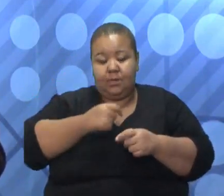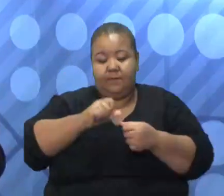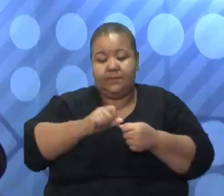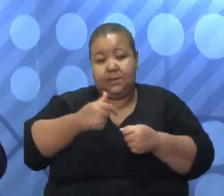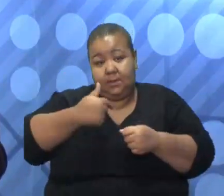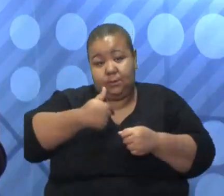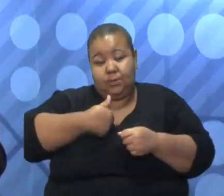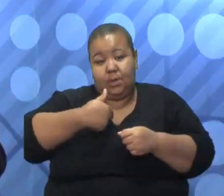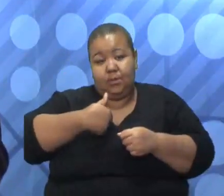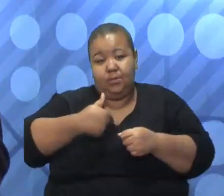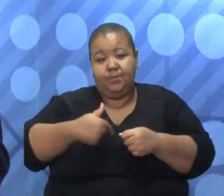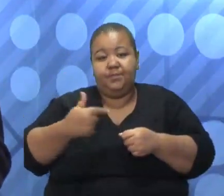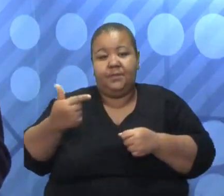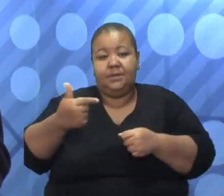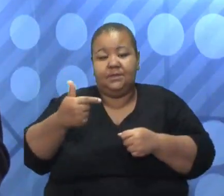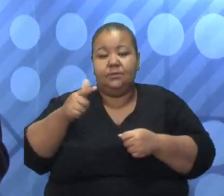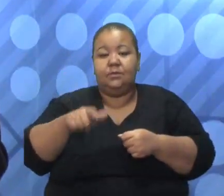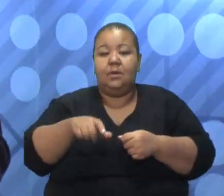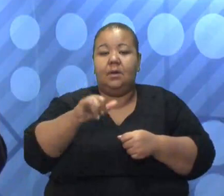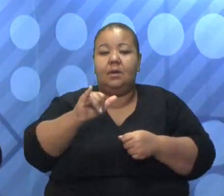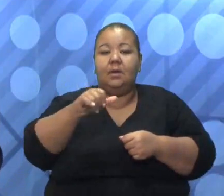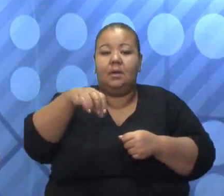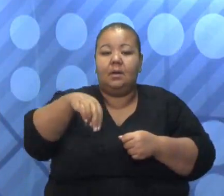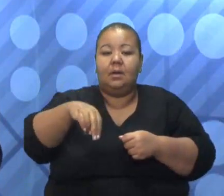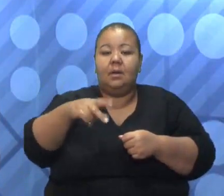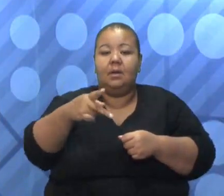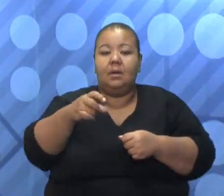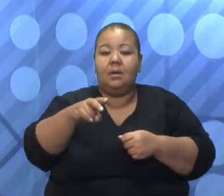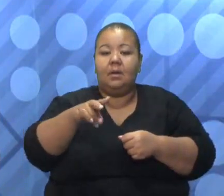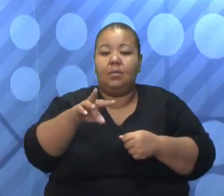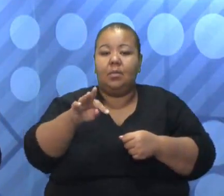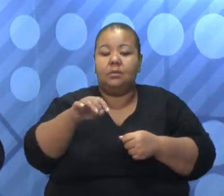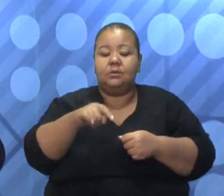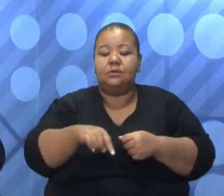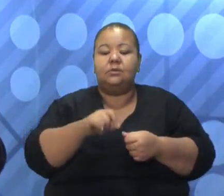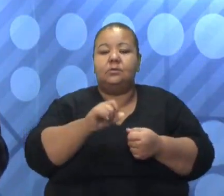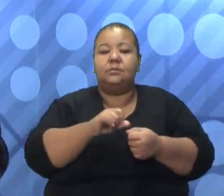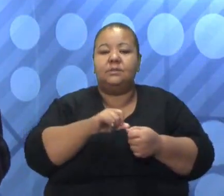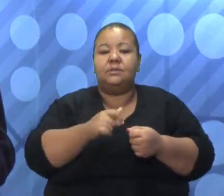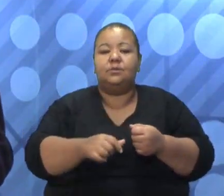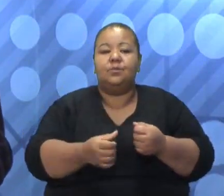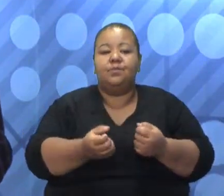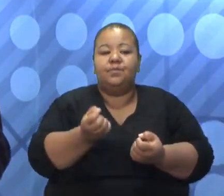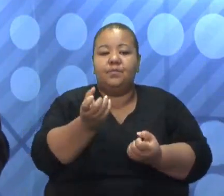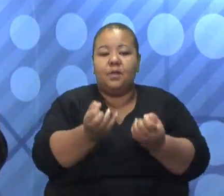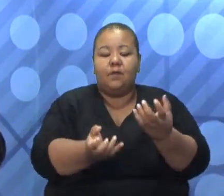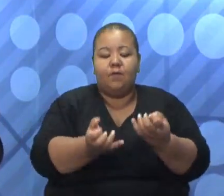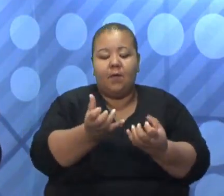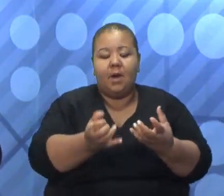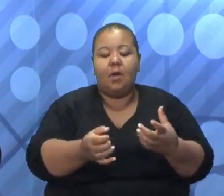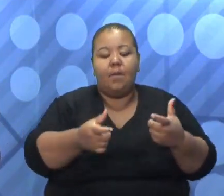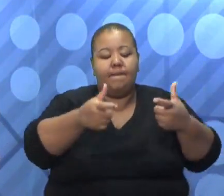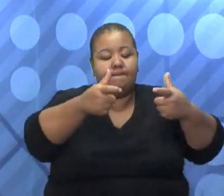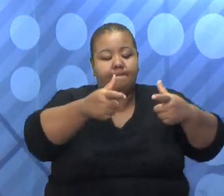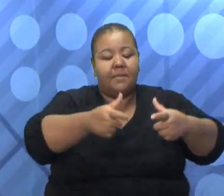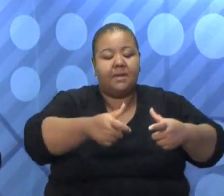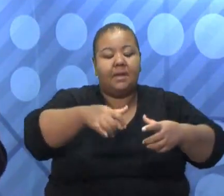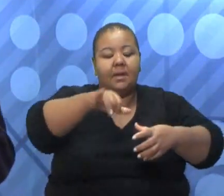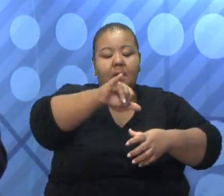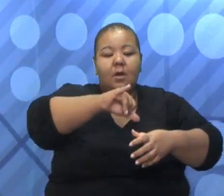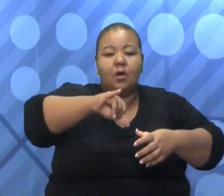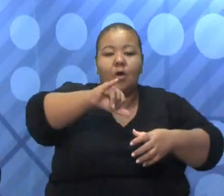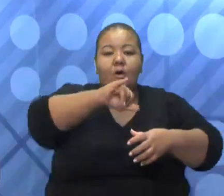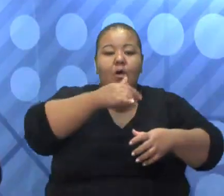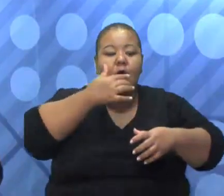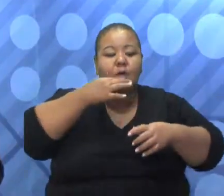parte, eu preciso do input, a entrada, então eu preciso de equipamento de modo geral. Preciso de um fogão, preciso de uma panela, preciso de óleo, preciso de sal